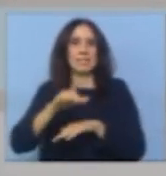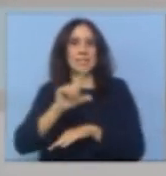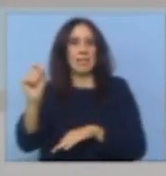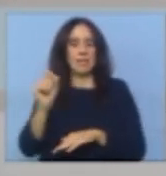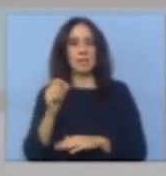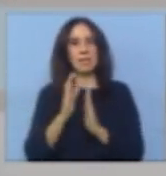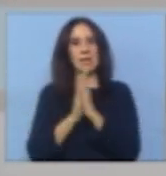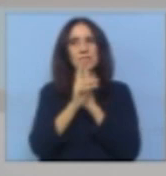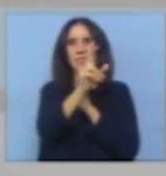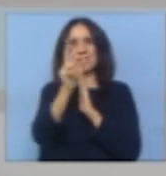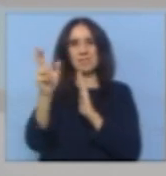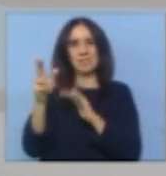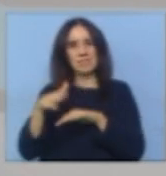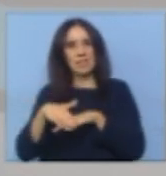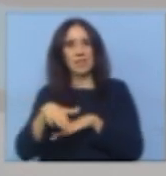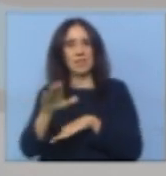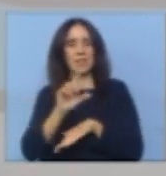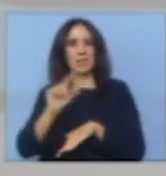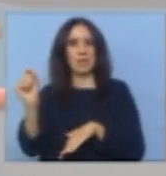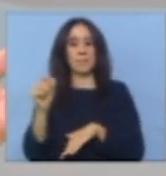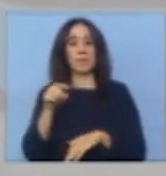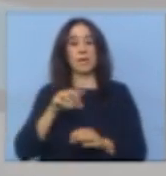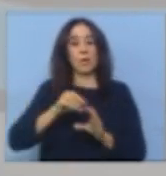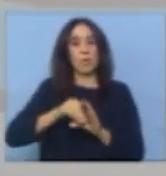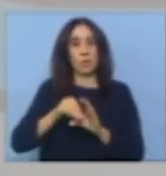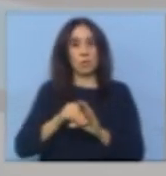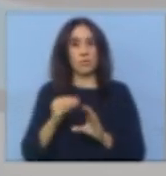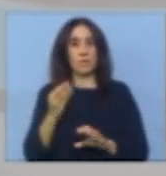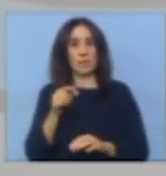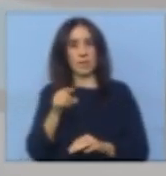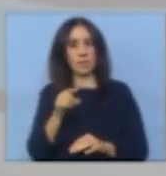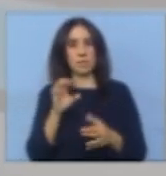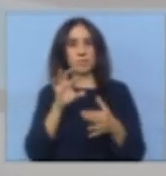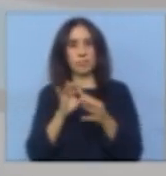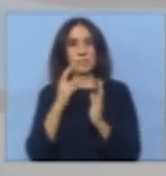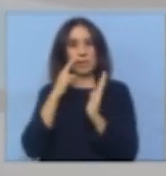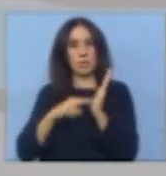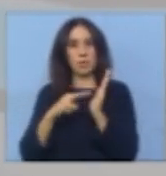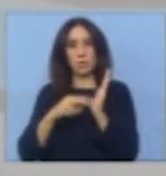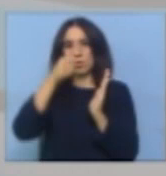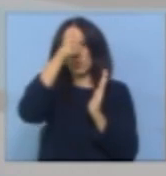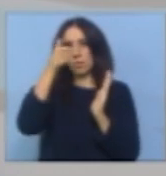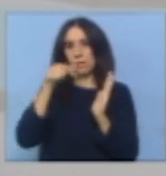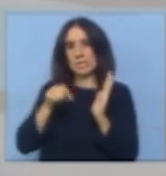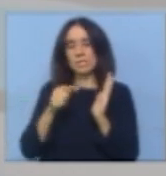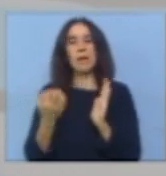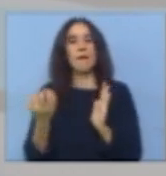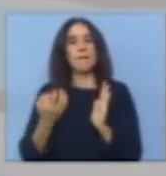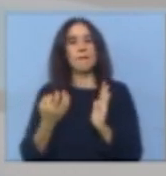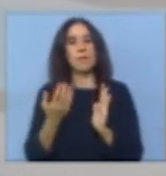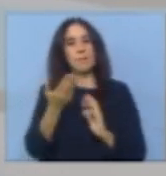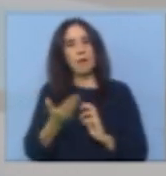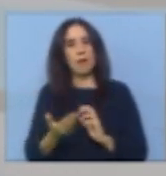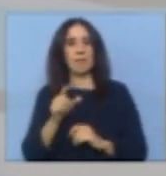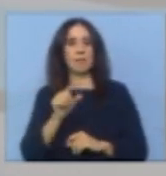saída. E esse contexto, até nesta questão das leituras deste domingo, também podemos